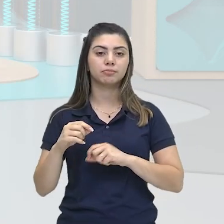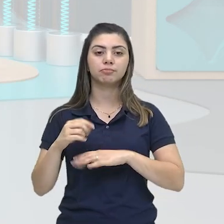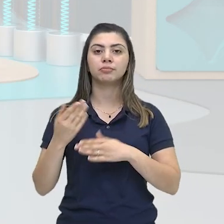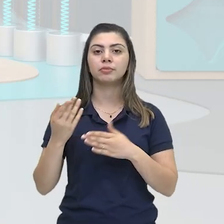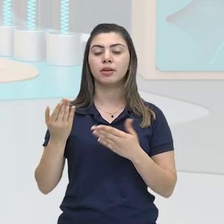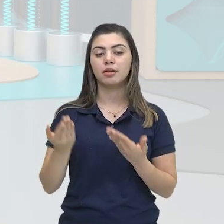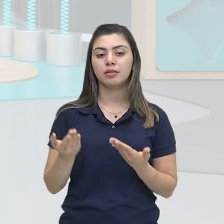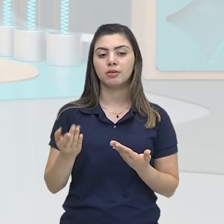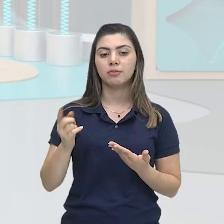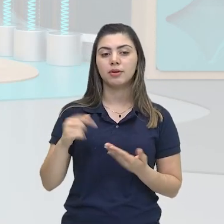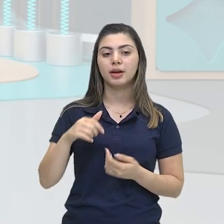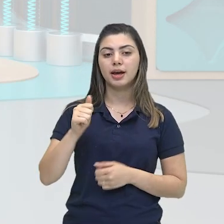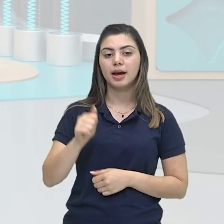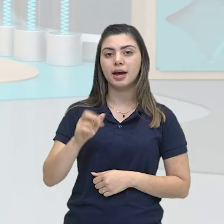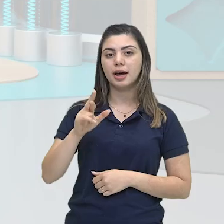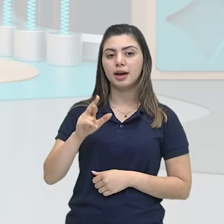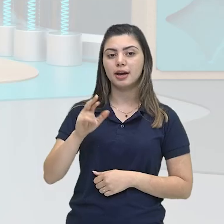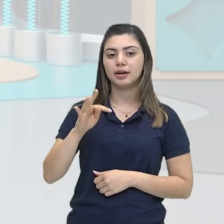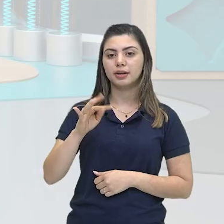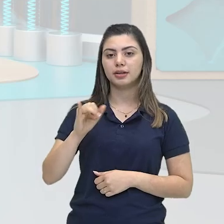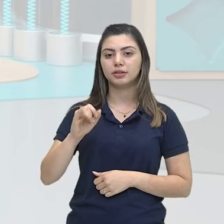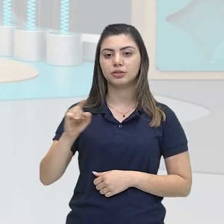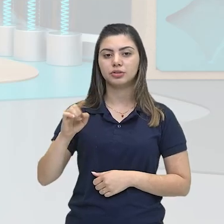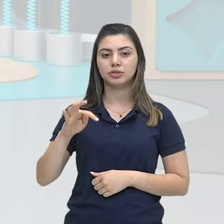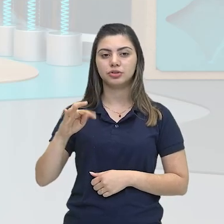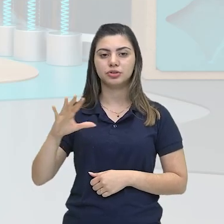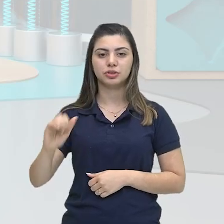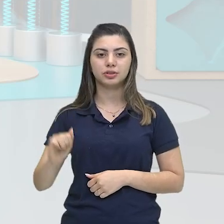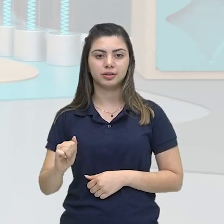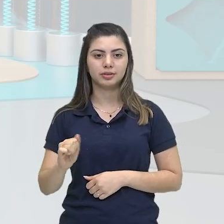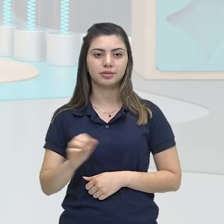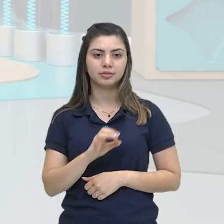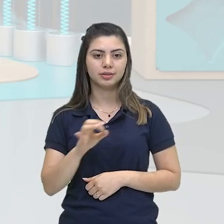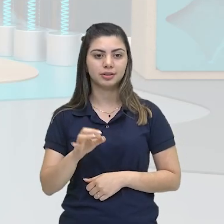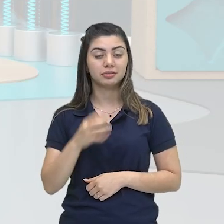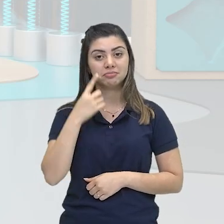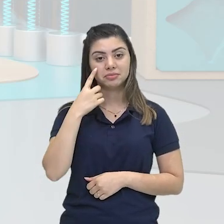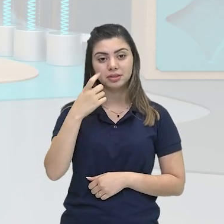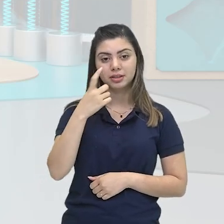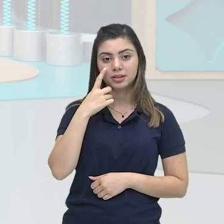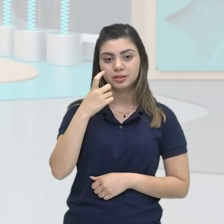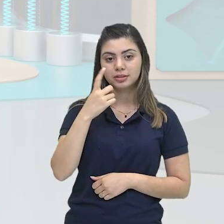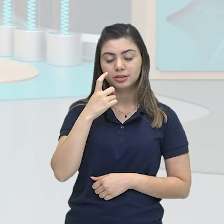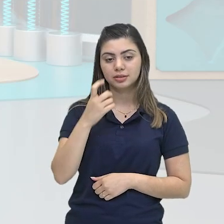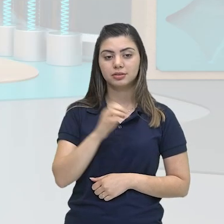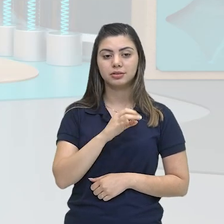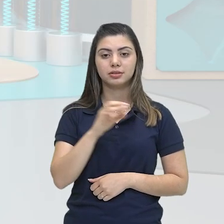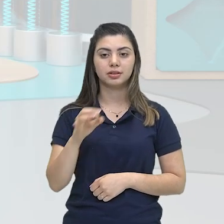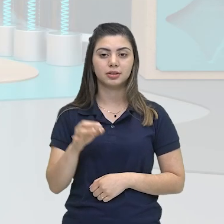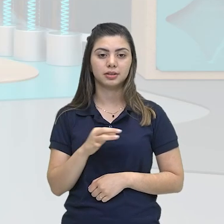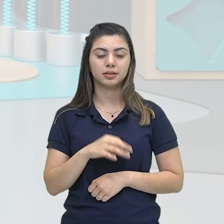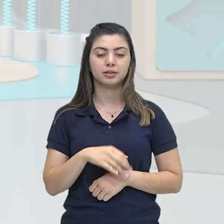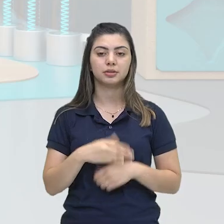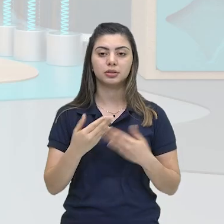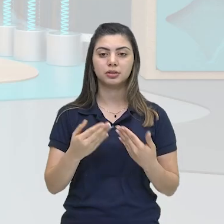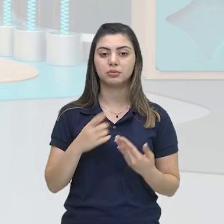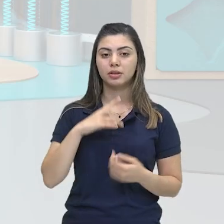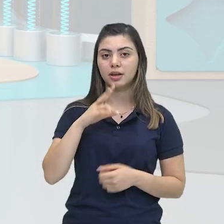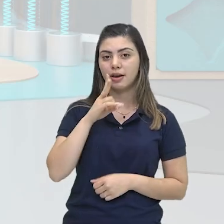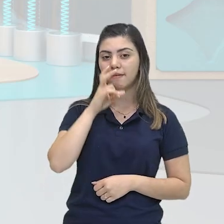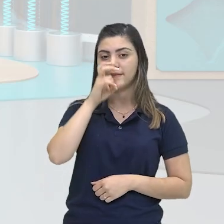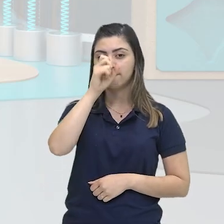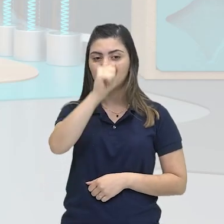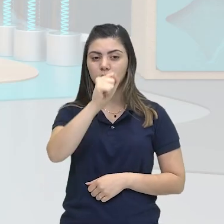um outro tipo de ginástica bem interessante, que vai trabalhar essa questão da força,